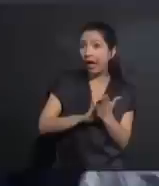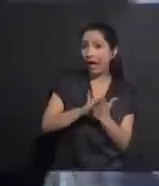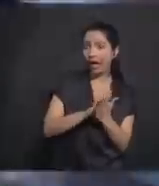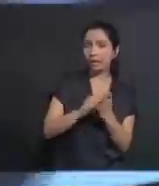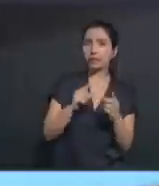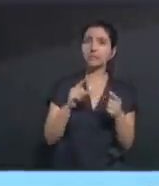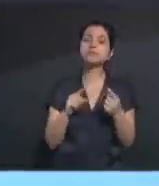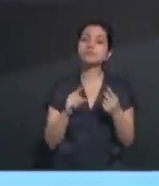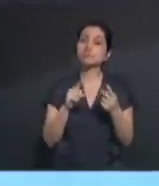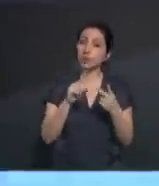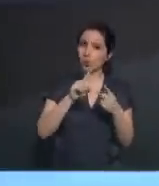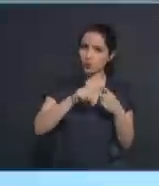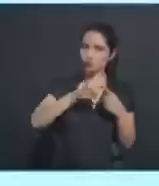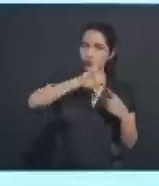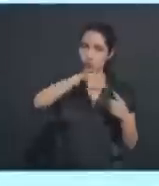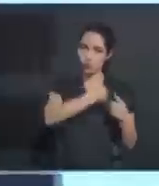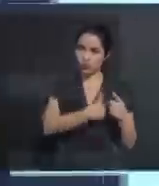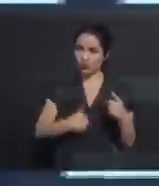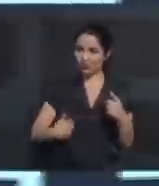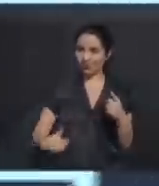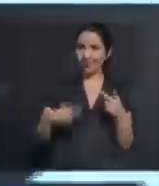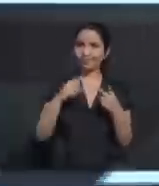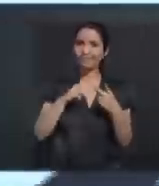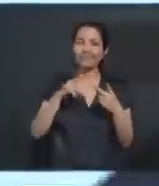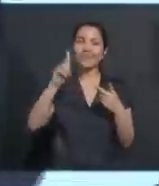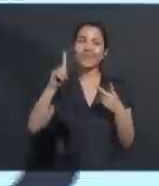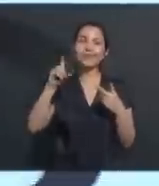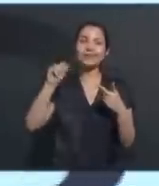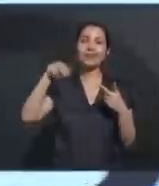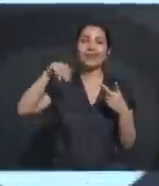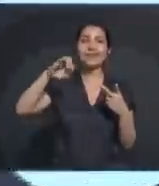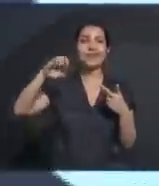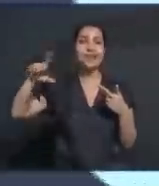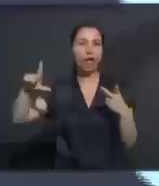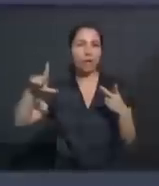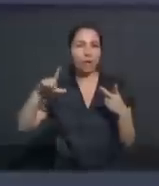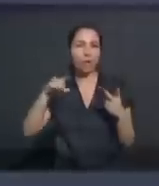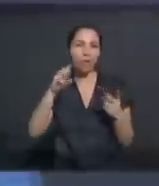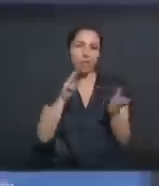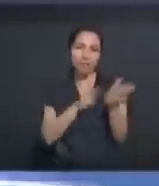Daniel e José. Ó,